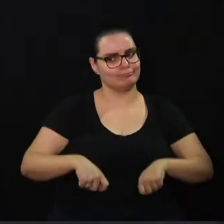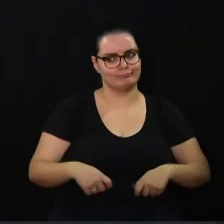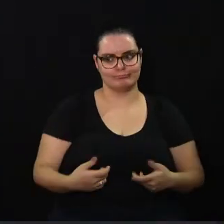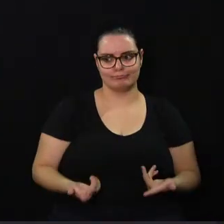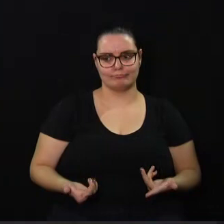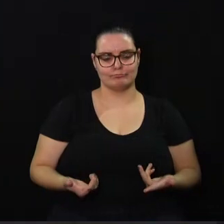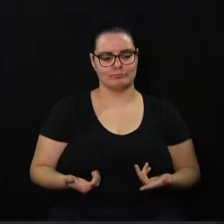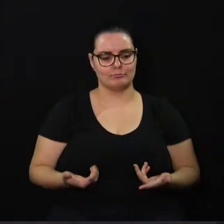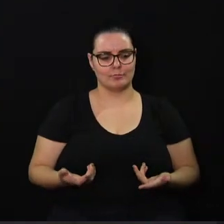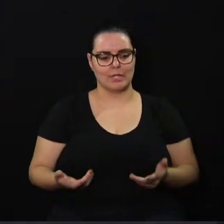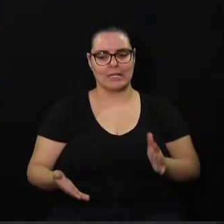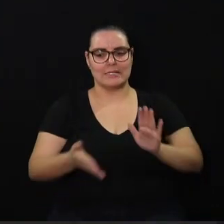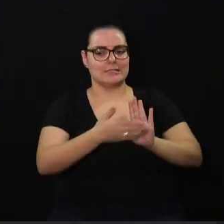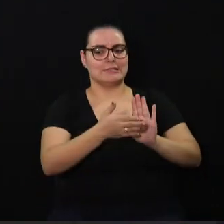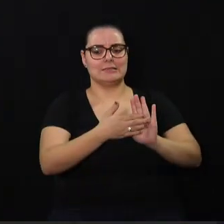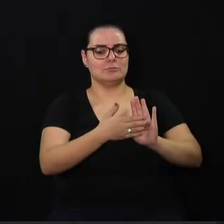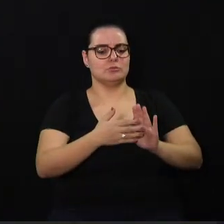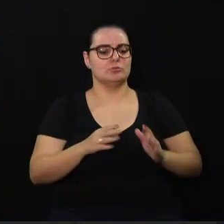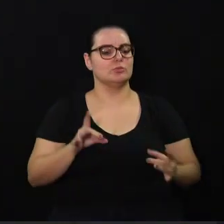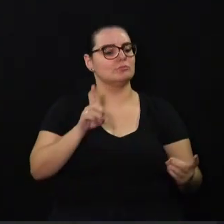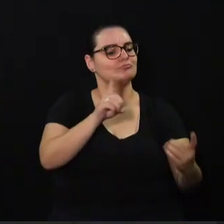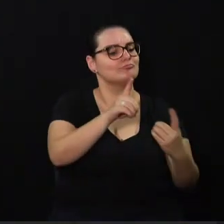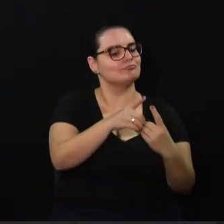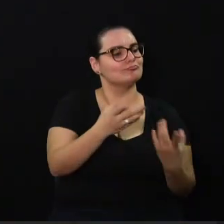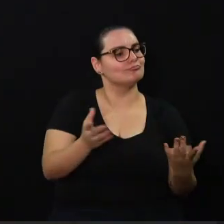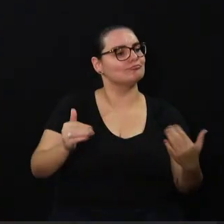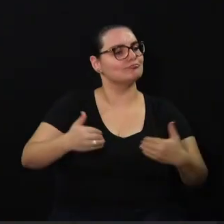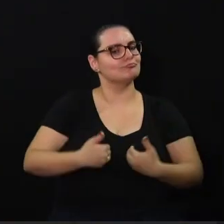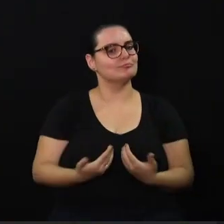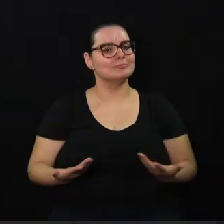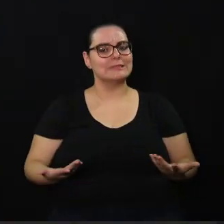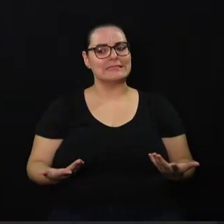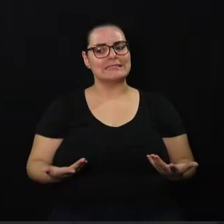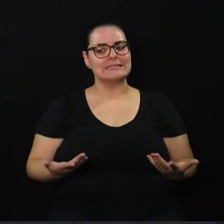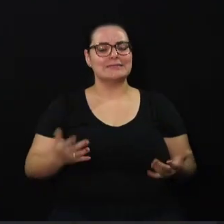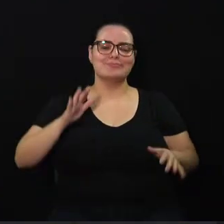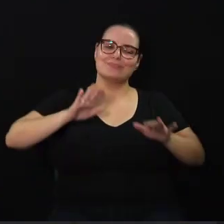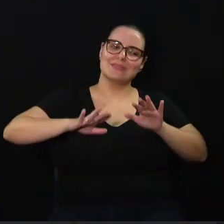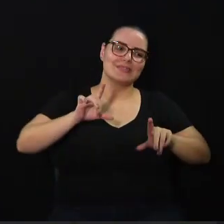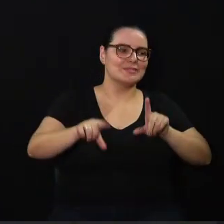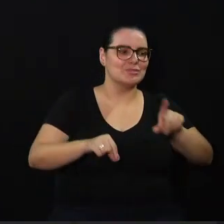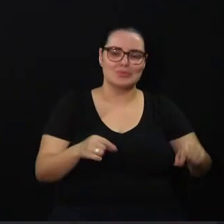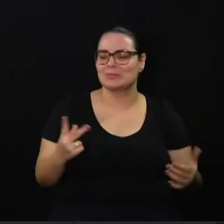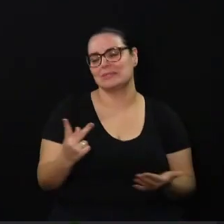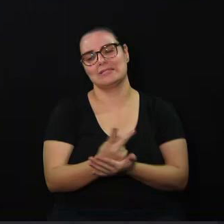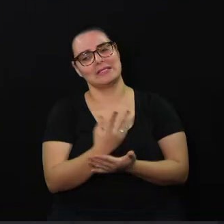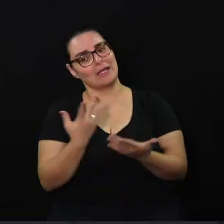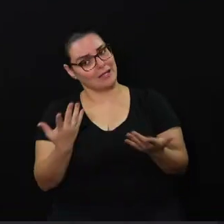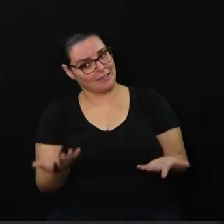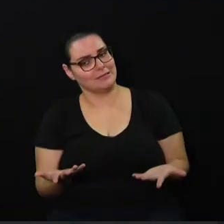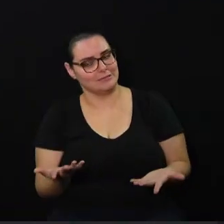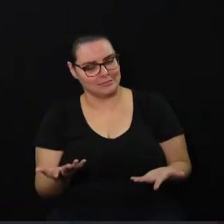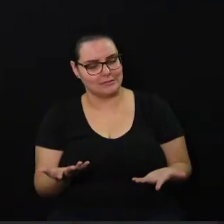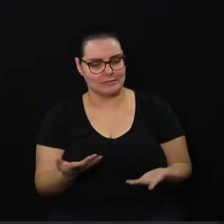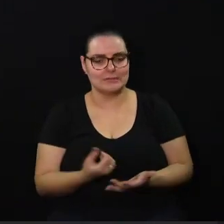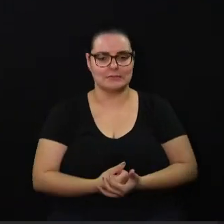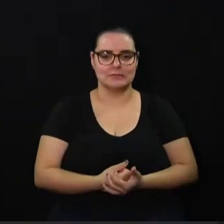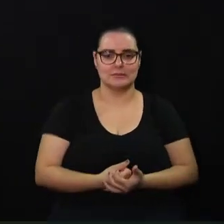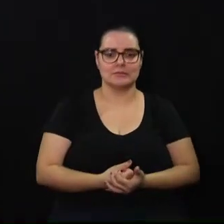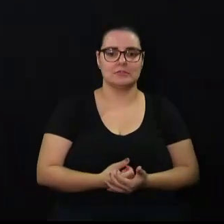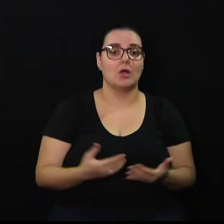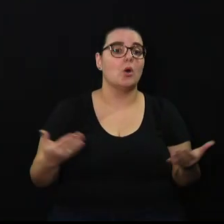estão se propondo atender esses autistas e acabam promovendo uma intervenção não muito adequada hoje tem